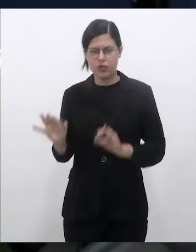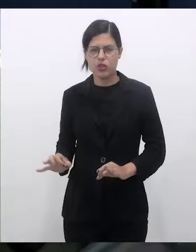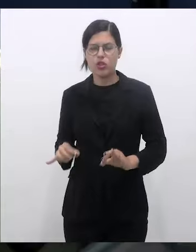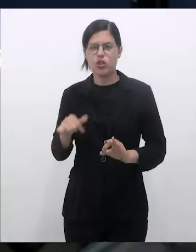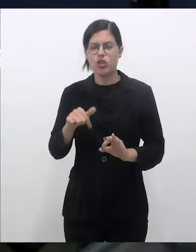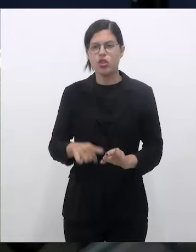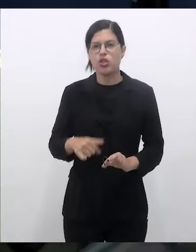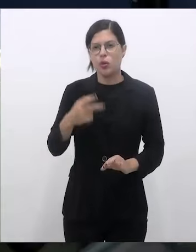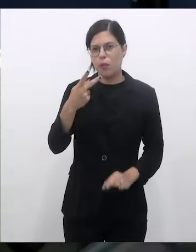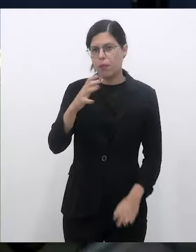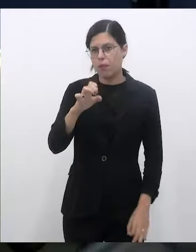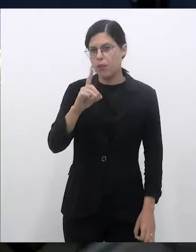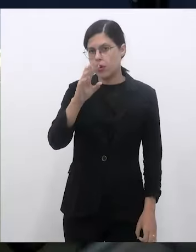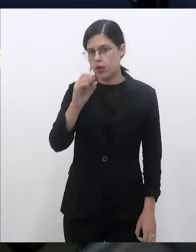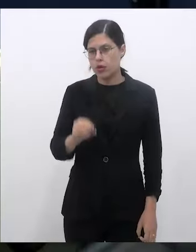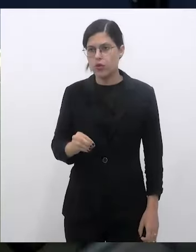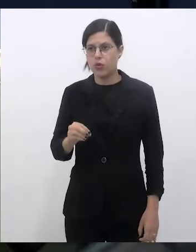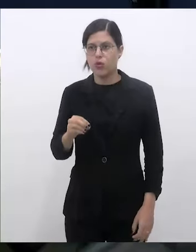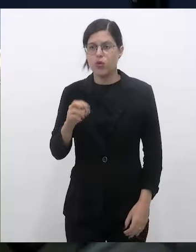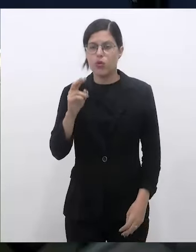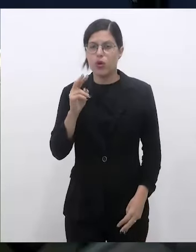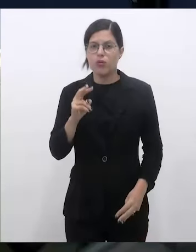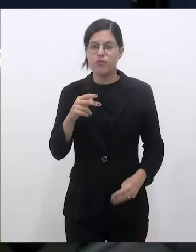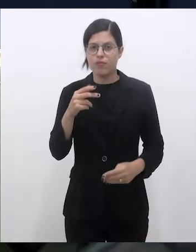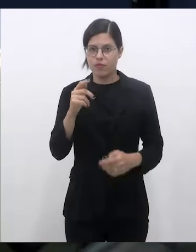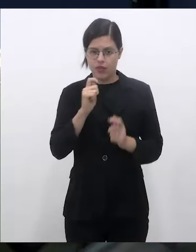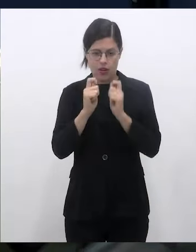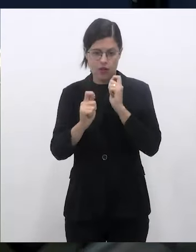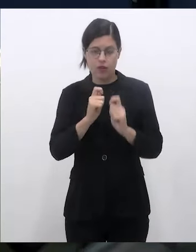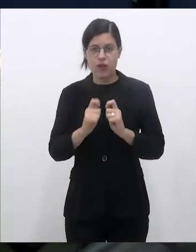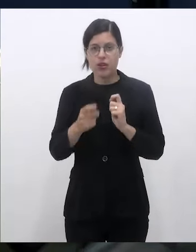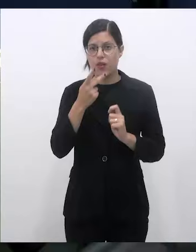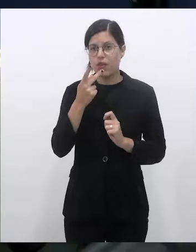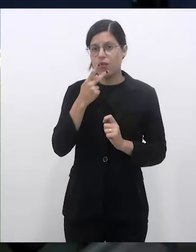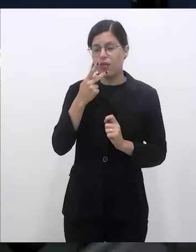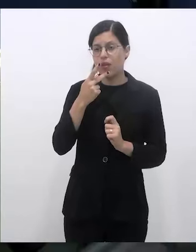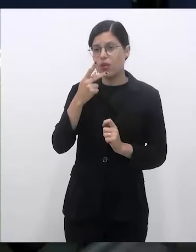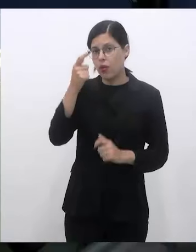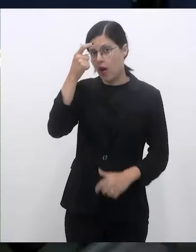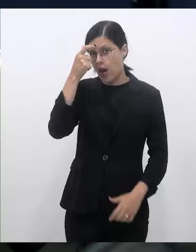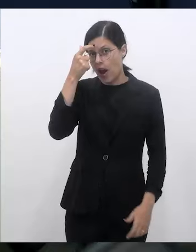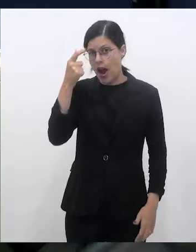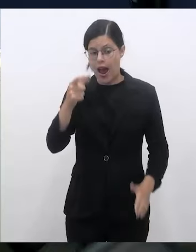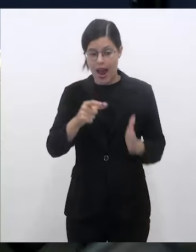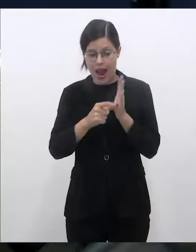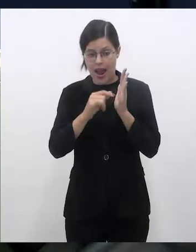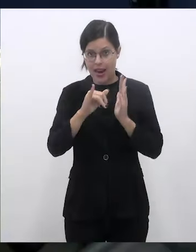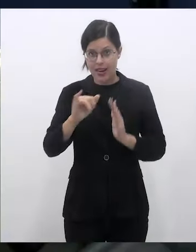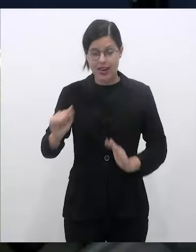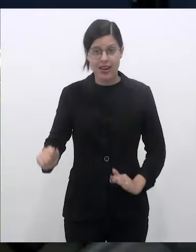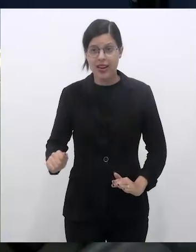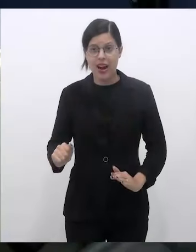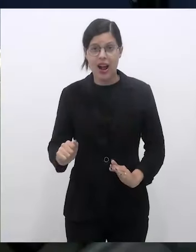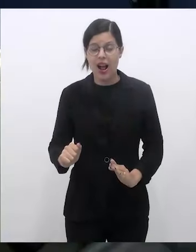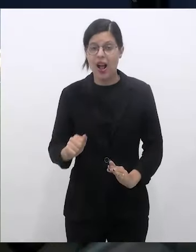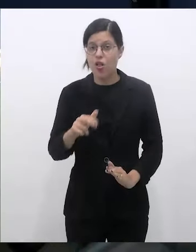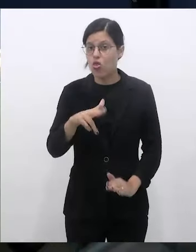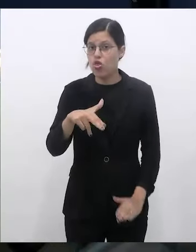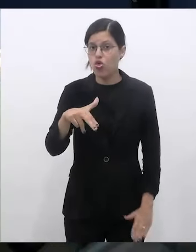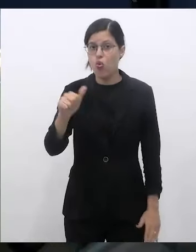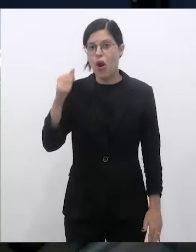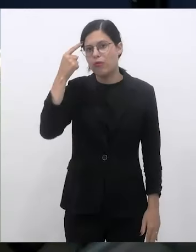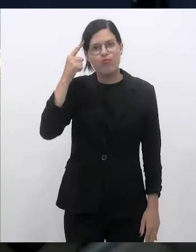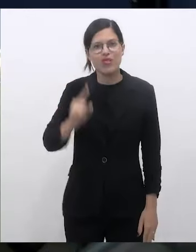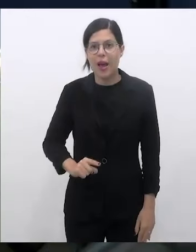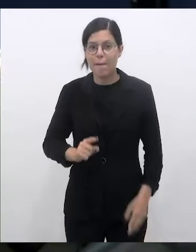a inteligência artificial ela tem um problema. Ela nunca não sabe. E o ser humano vive da incerteza. A gente só galopa para frente, só